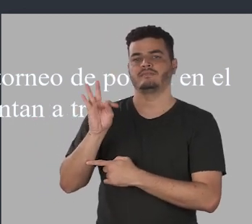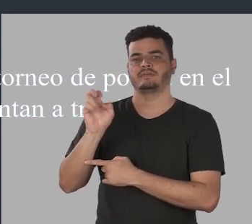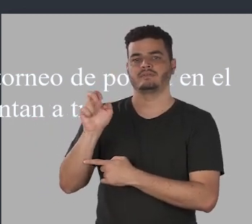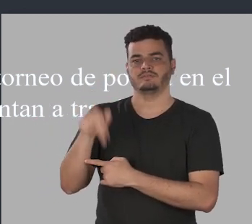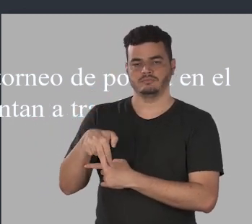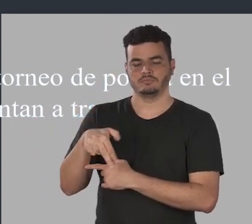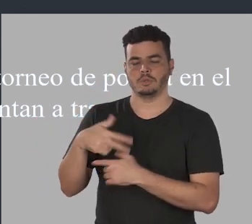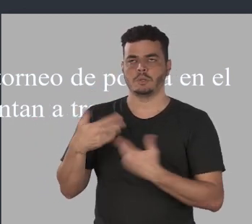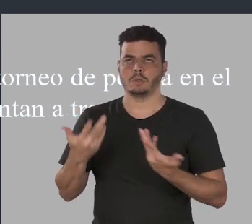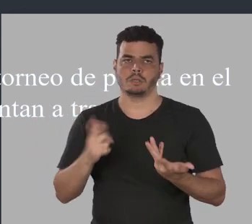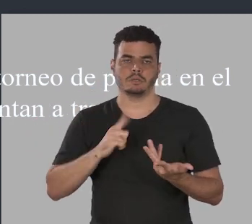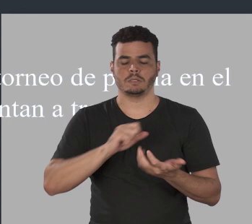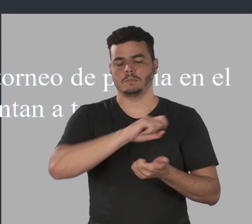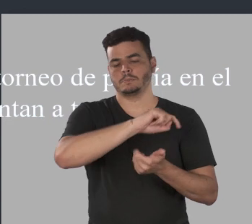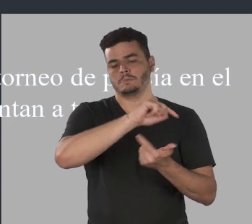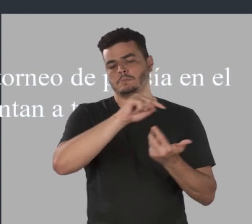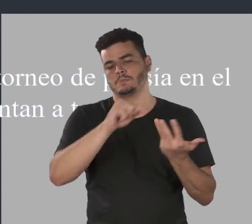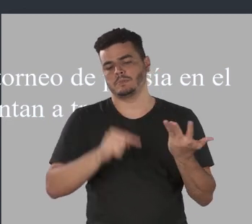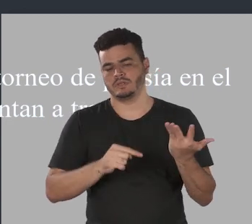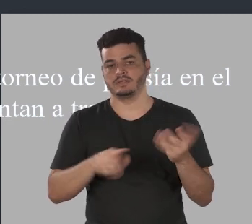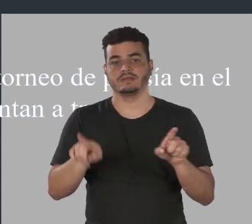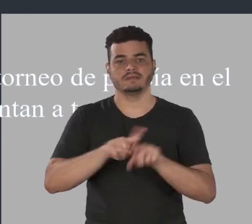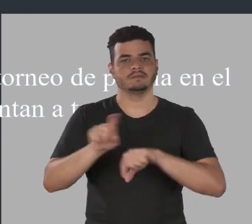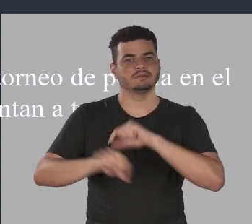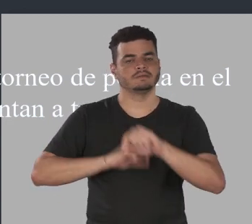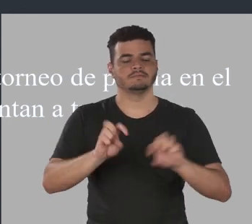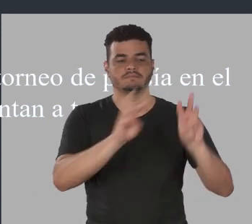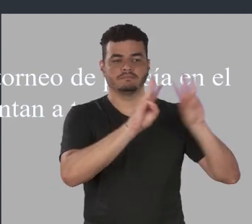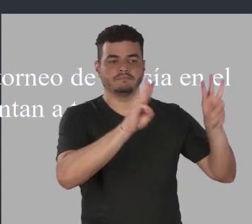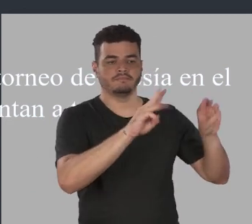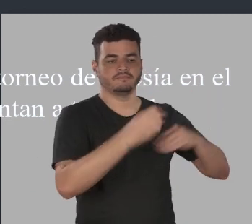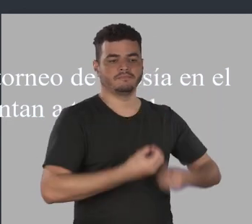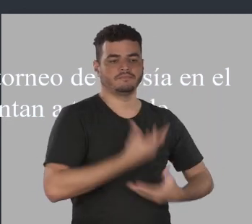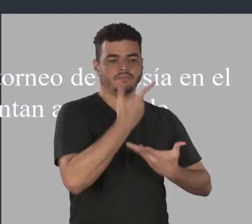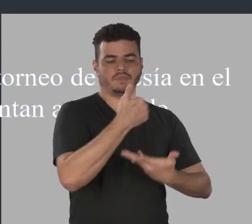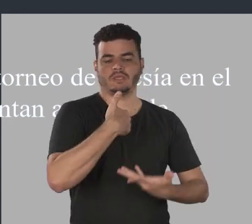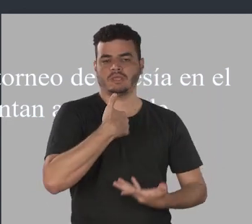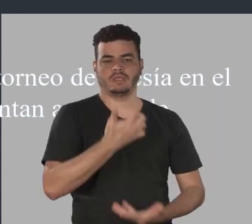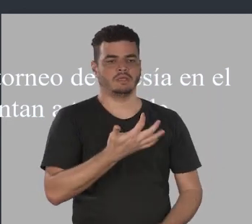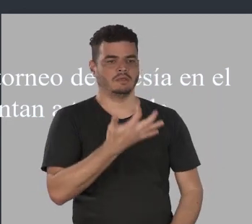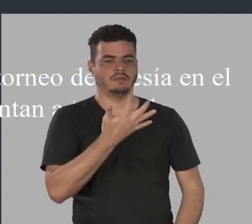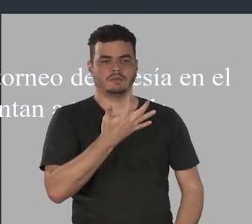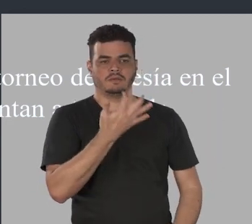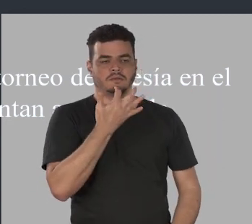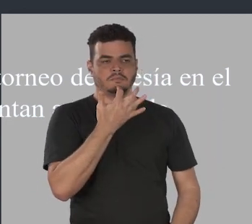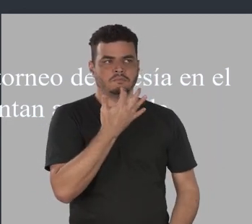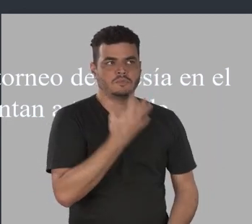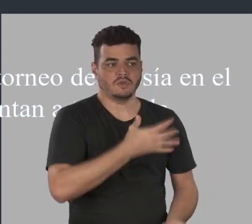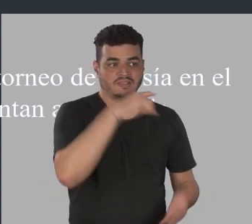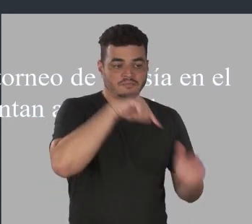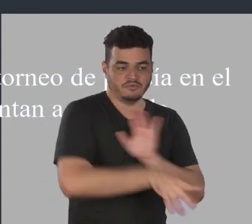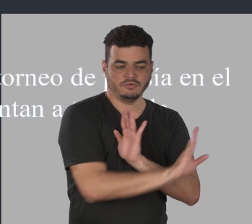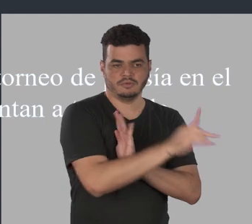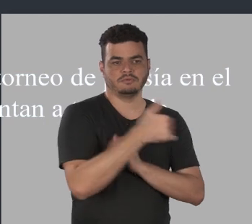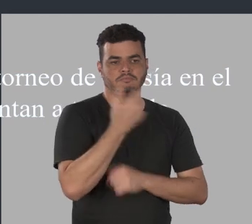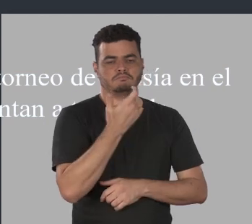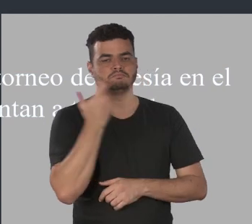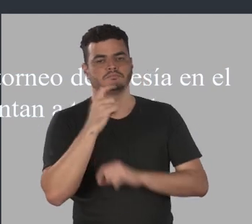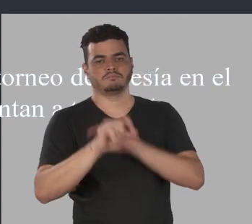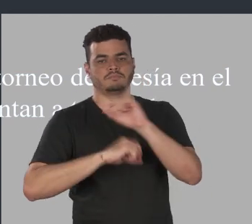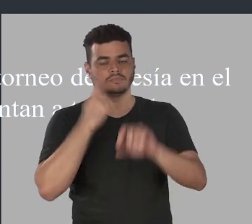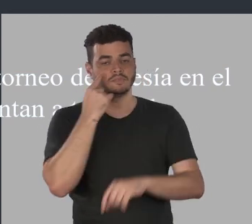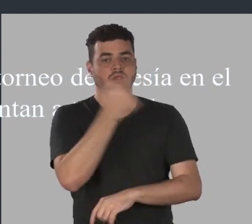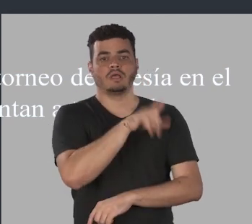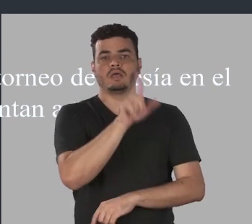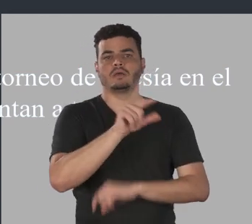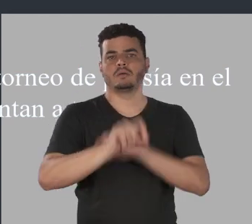a fanficção, os audiolivros, e também nesses sites de slam, de poesia que eu não conheço muito, não sei se vocês